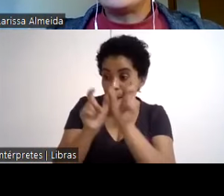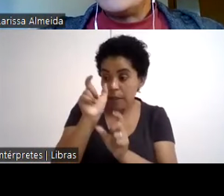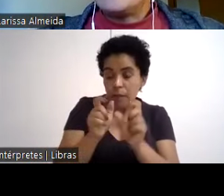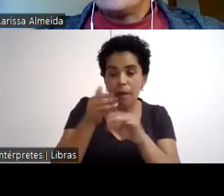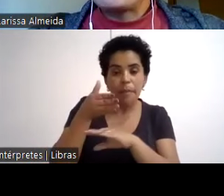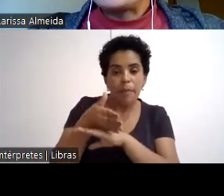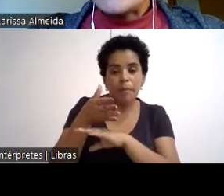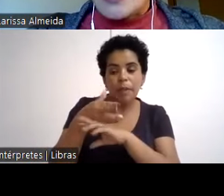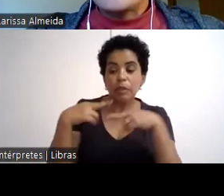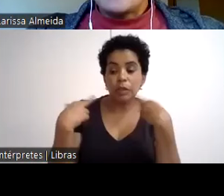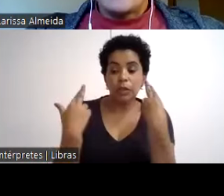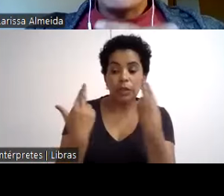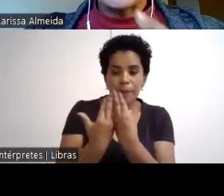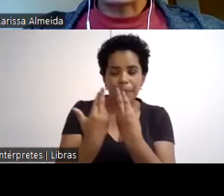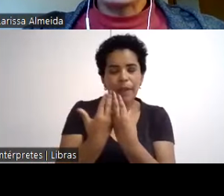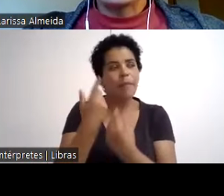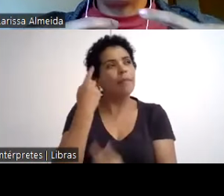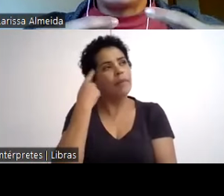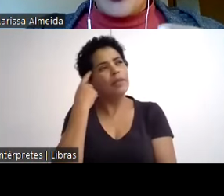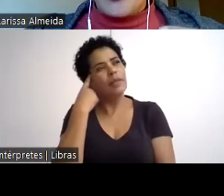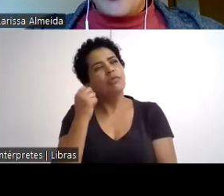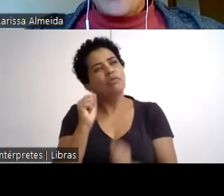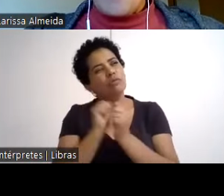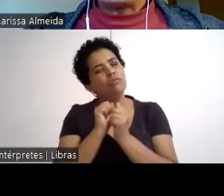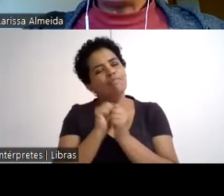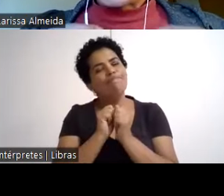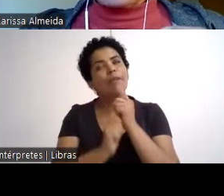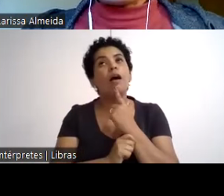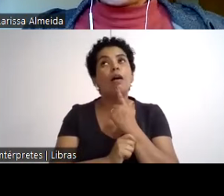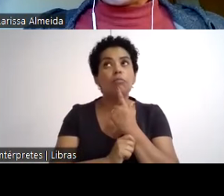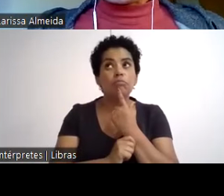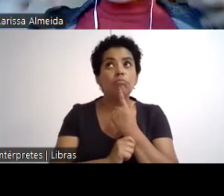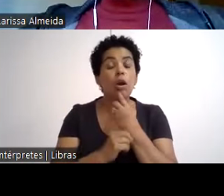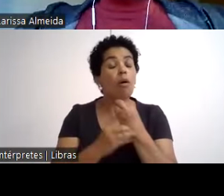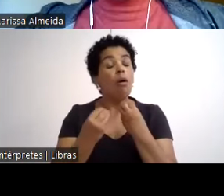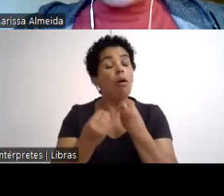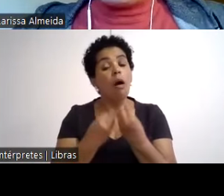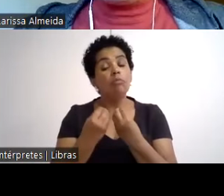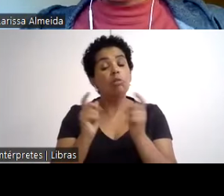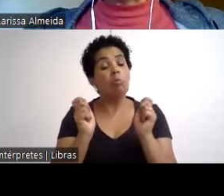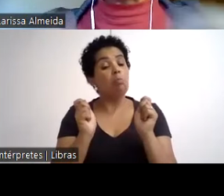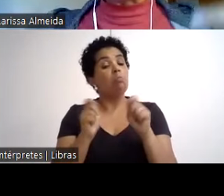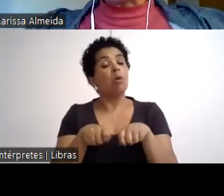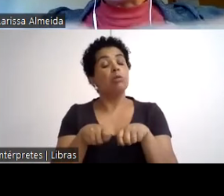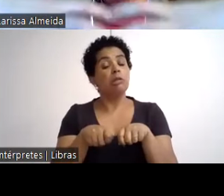se reuniram para pensar, tá bom, como é que a gente faz para potencializar